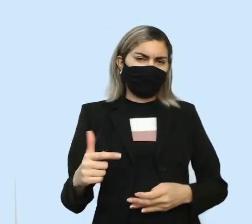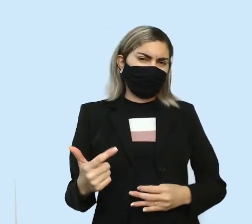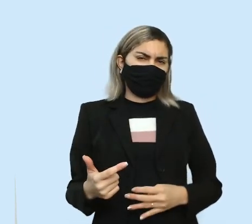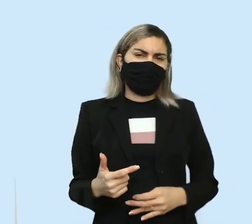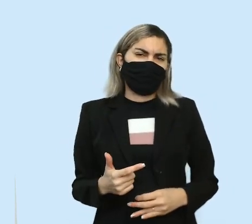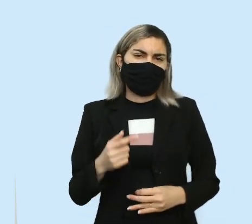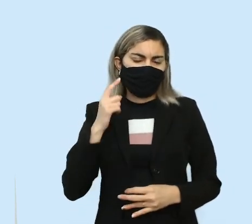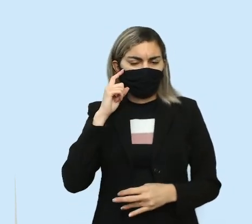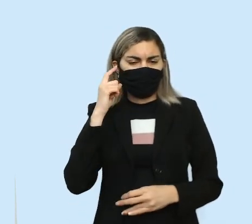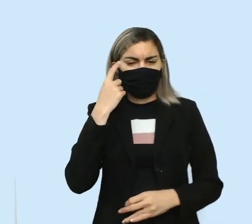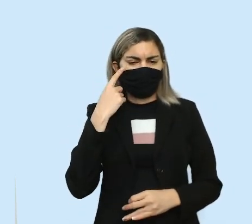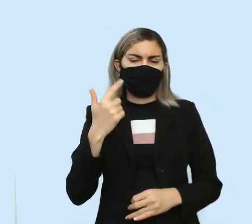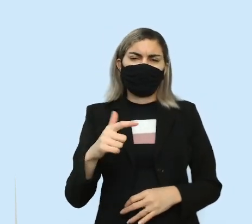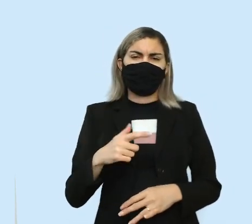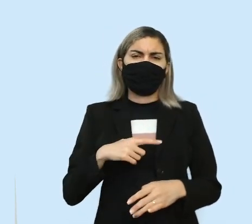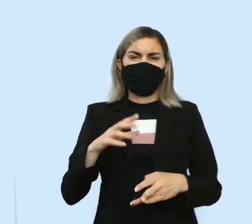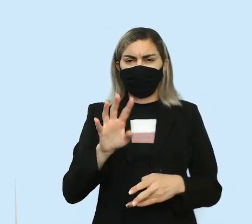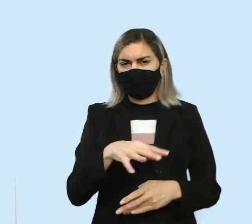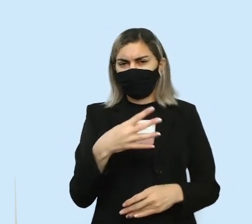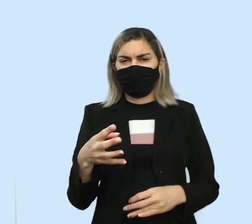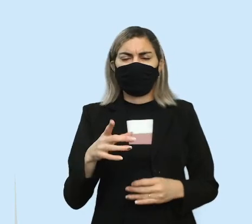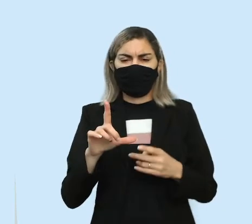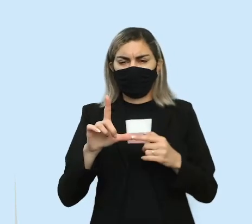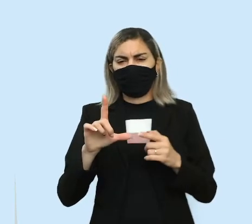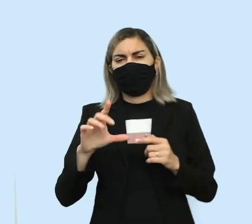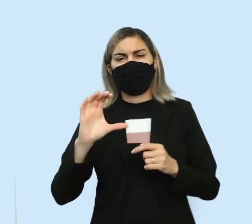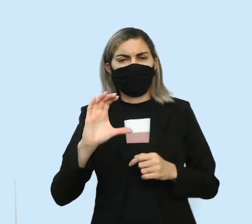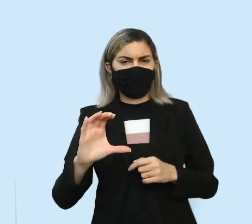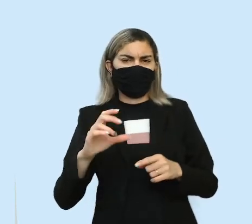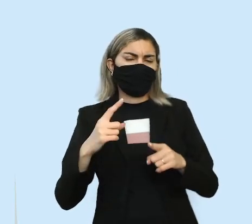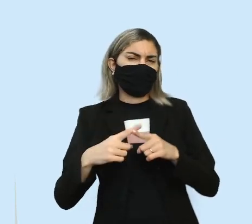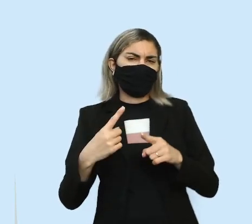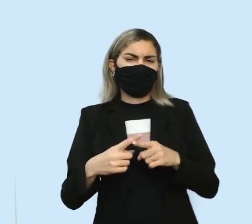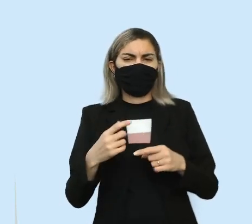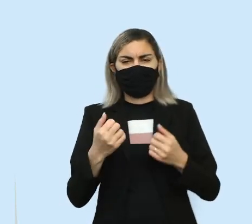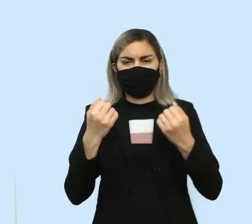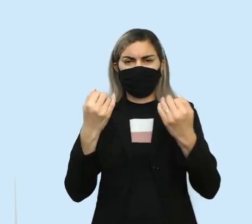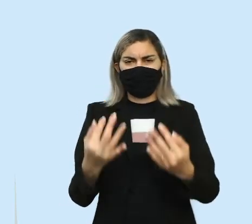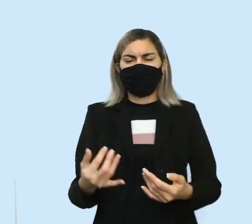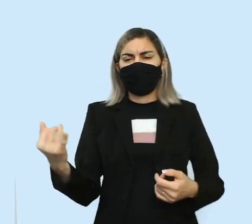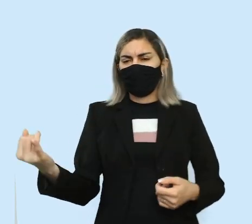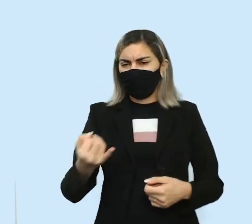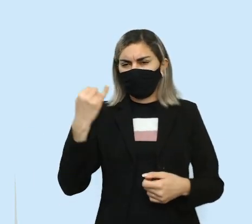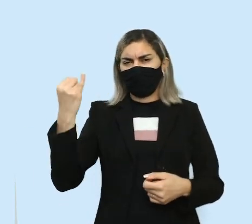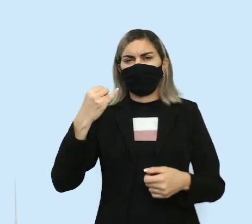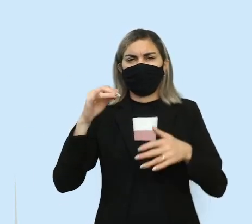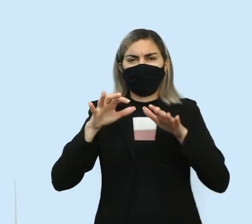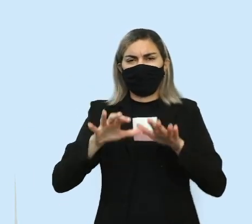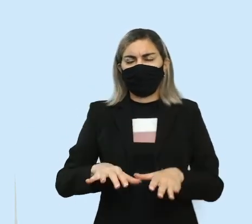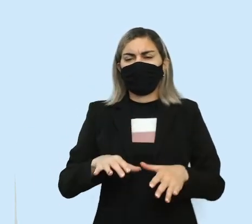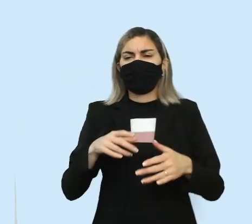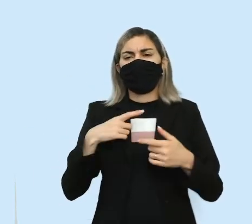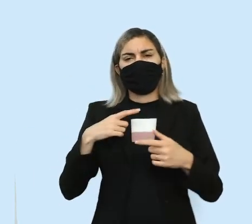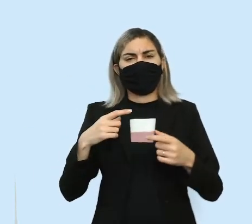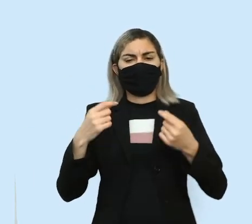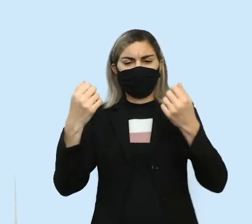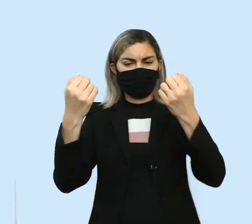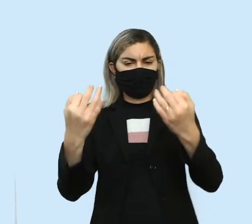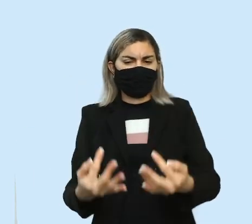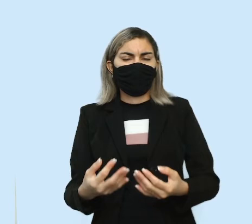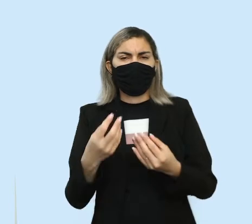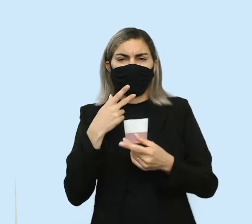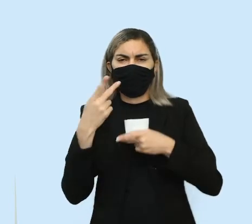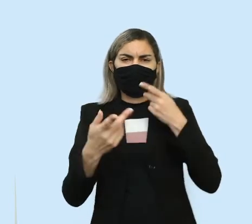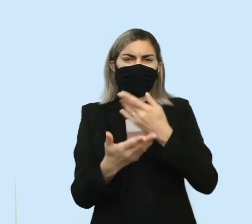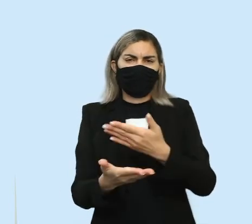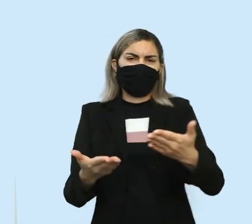ficado tantas dúvidas, que o nosso gabarito seria a nossa letra C. Por quê? Ele diz aqui, ó, a importância de estudar os hebreus se justifica, como eu disse aqui